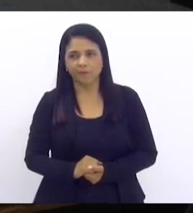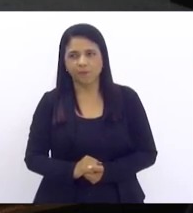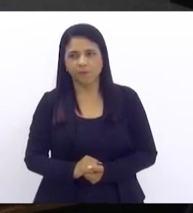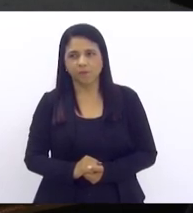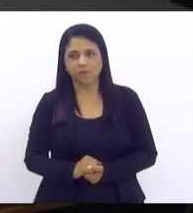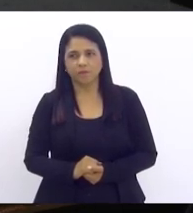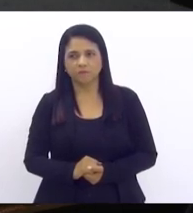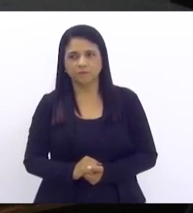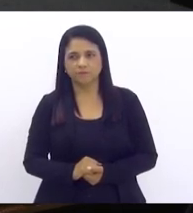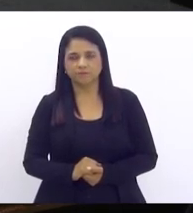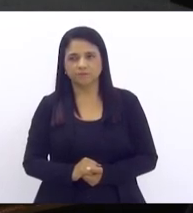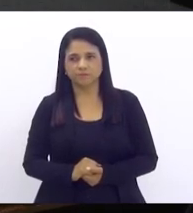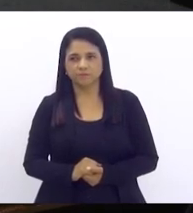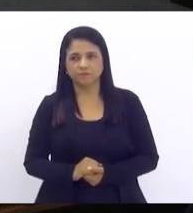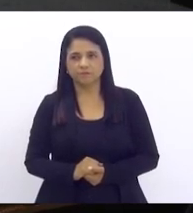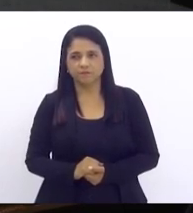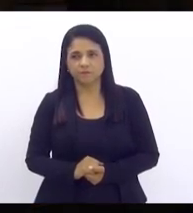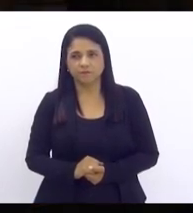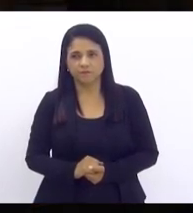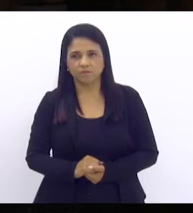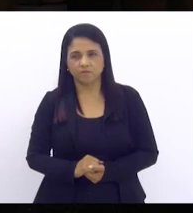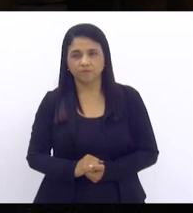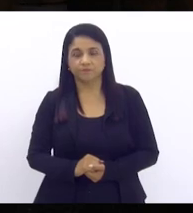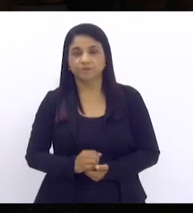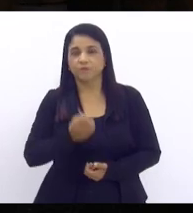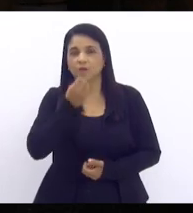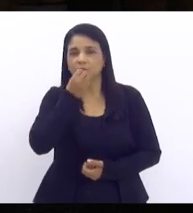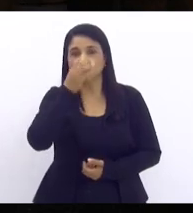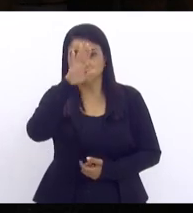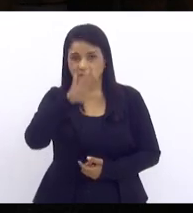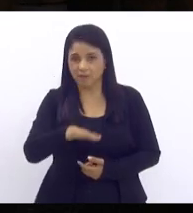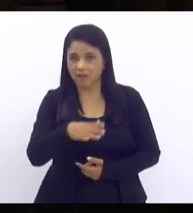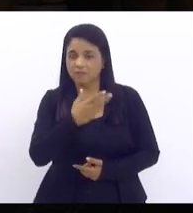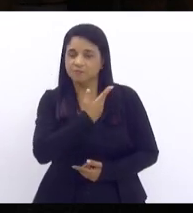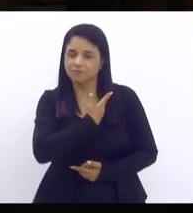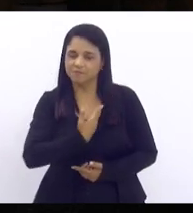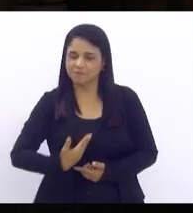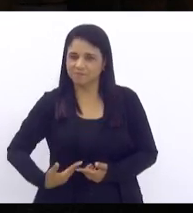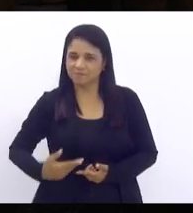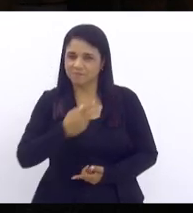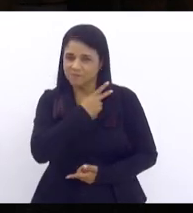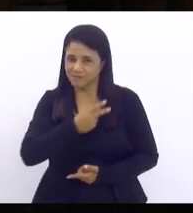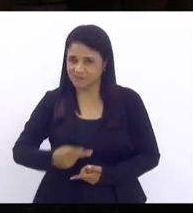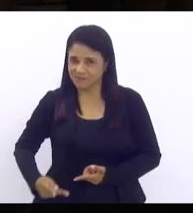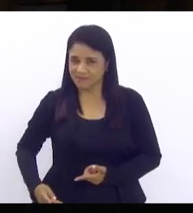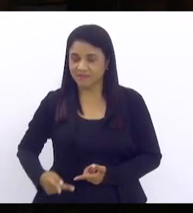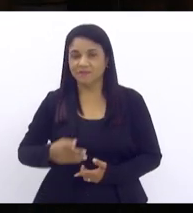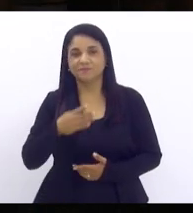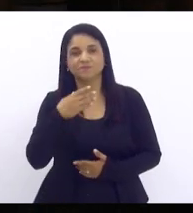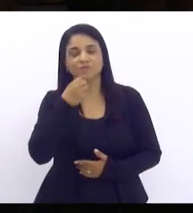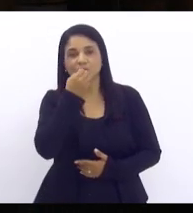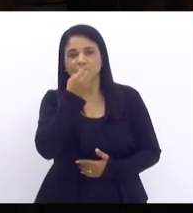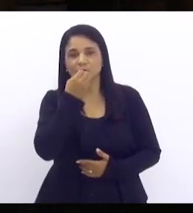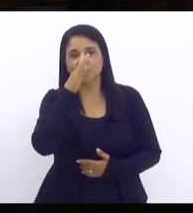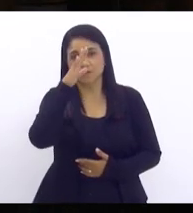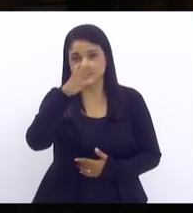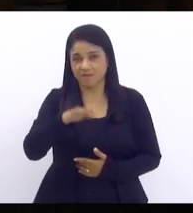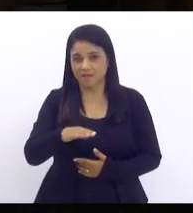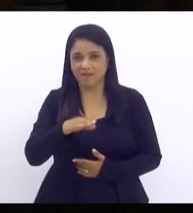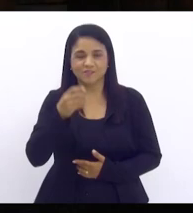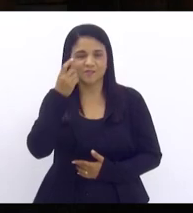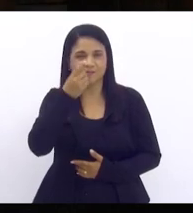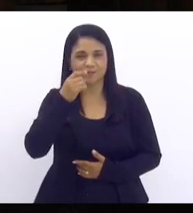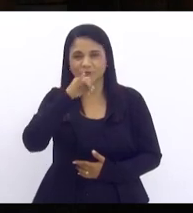Agora é BEP, antigo JEP. Boa tarde, senhora presidente. Boa tarde, deputado Josemar. Boa tarde a todos